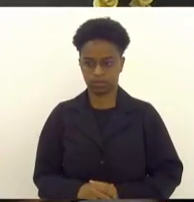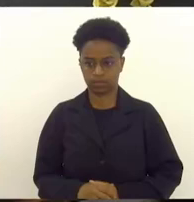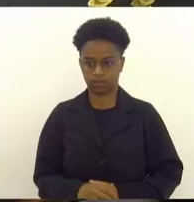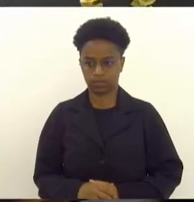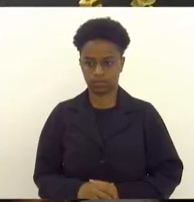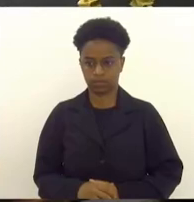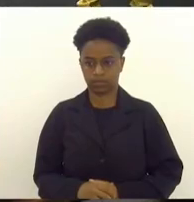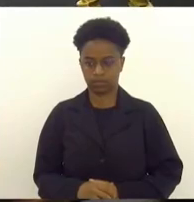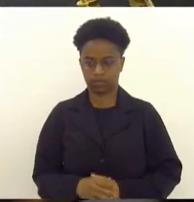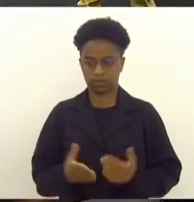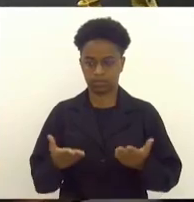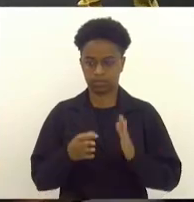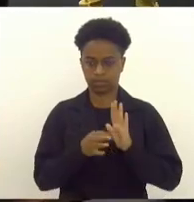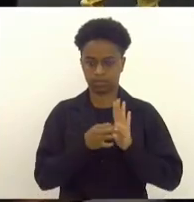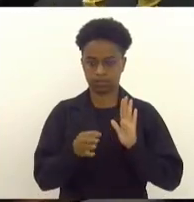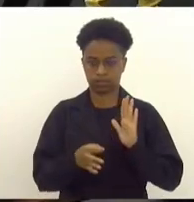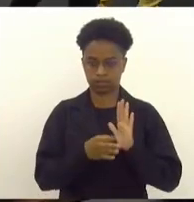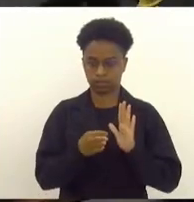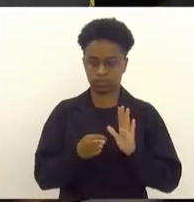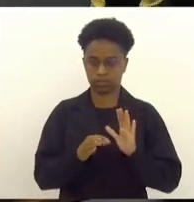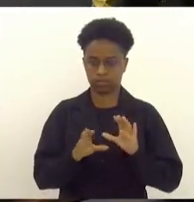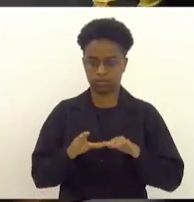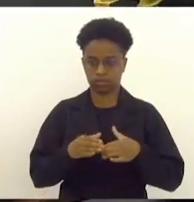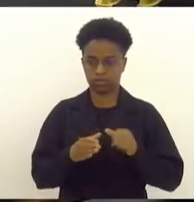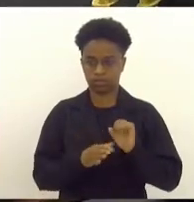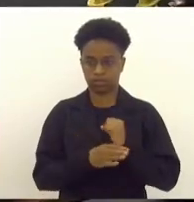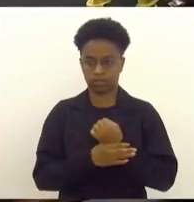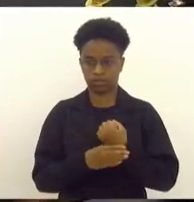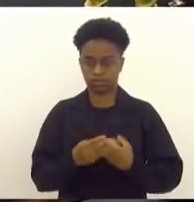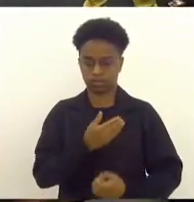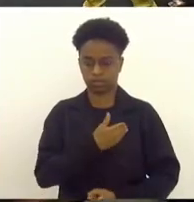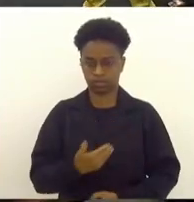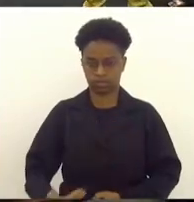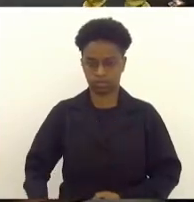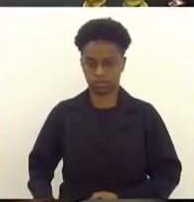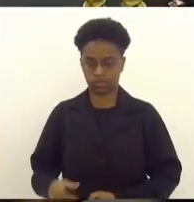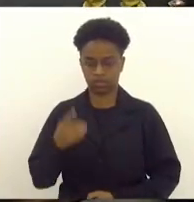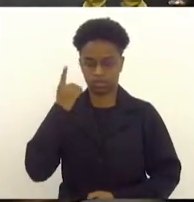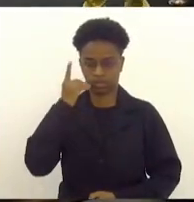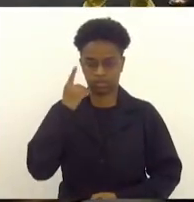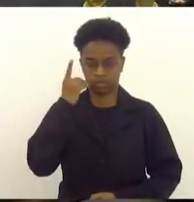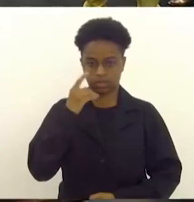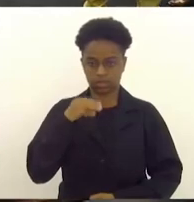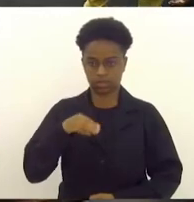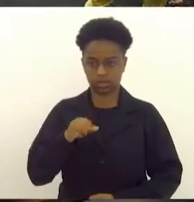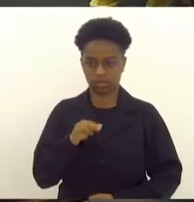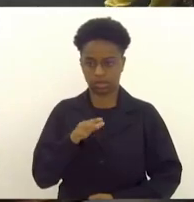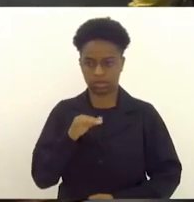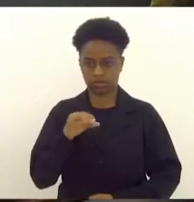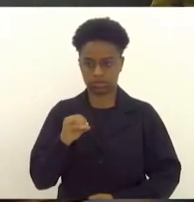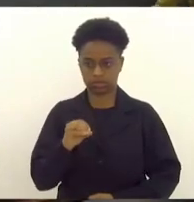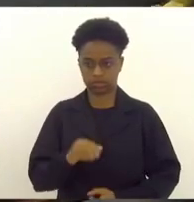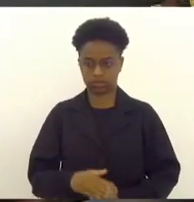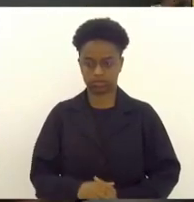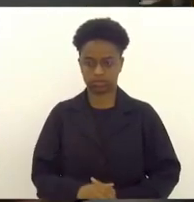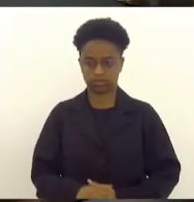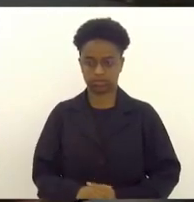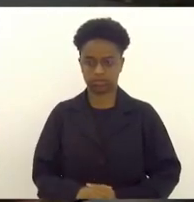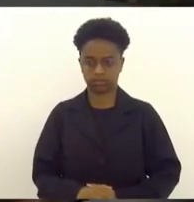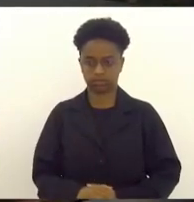para emitir parecer pela comissão de Segurança Pública assuntos de polícia Deputado Márcio Gualberto